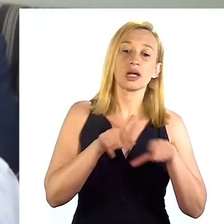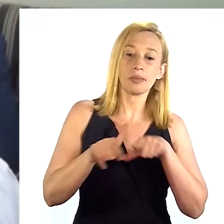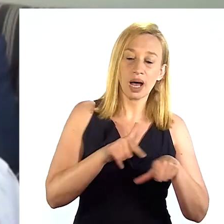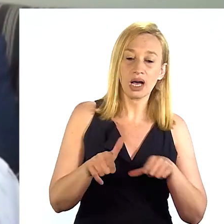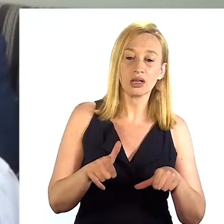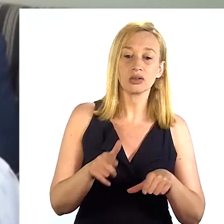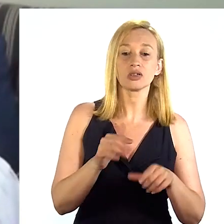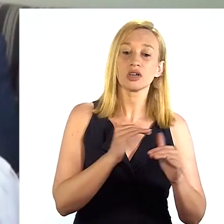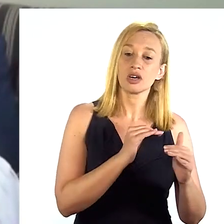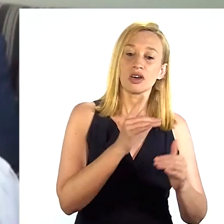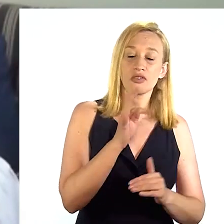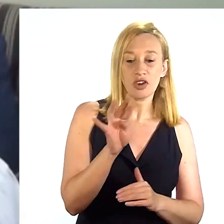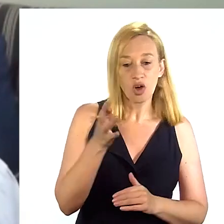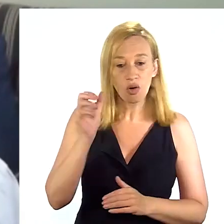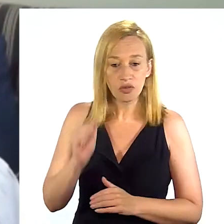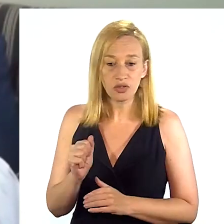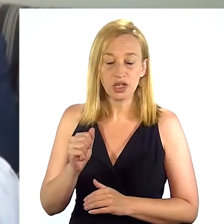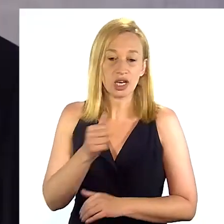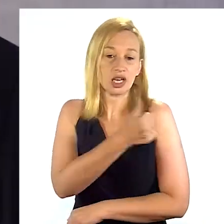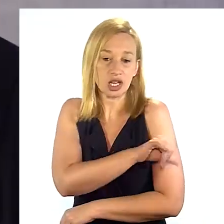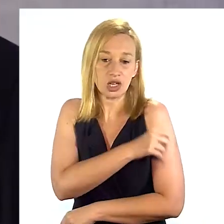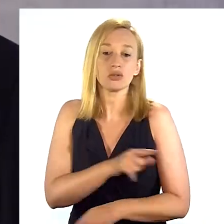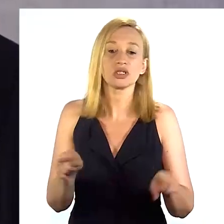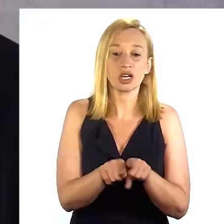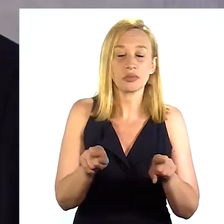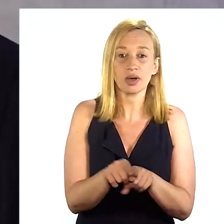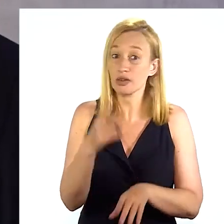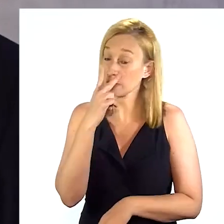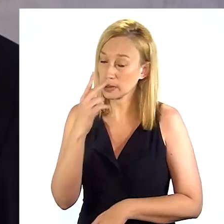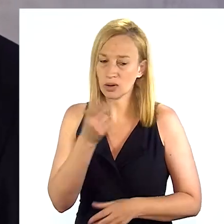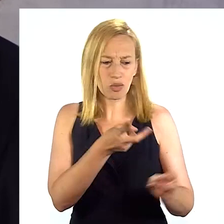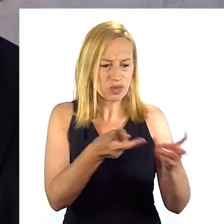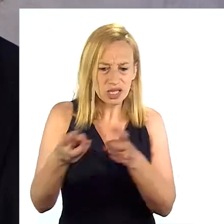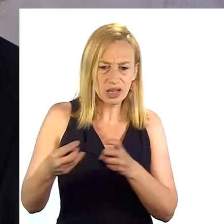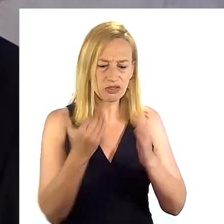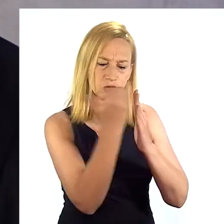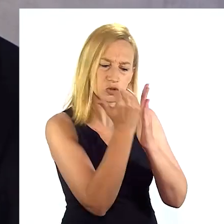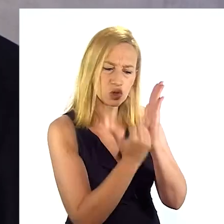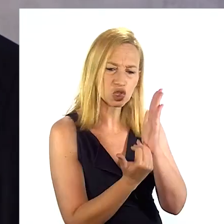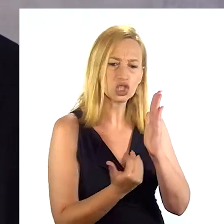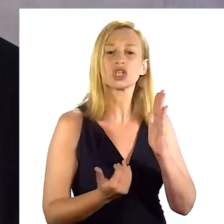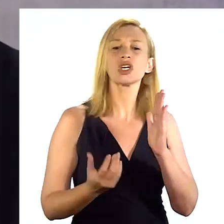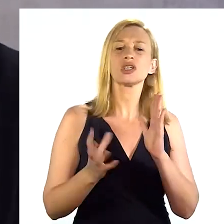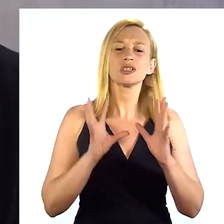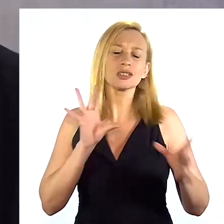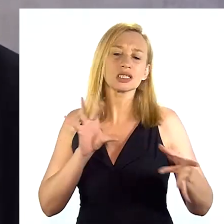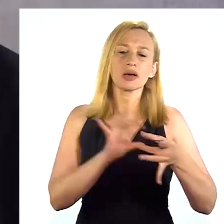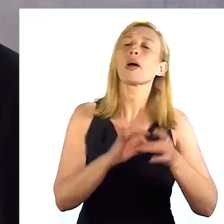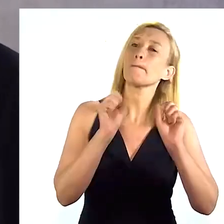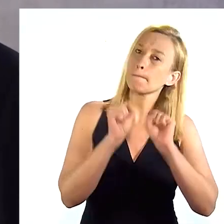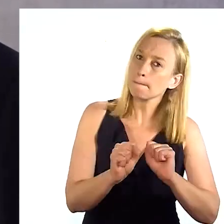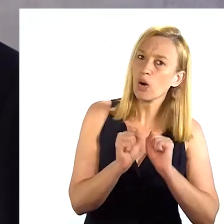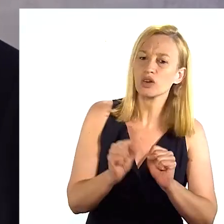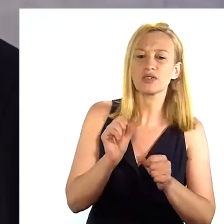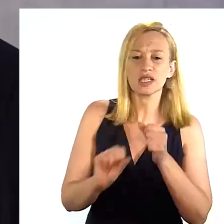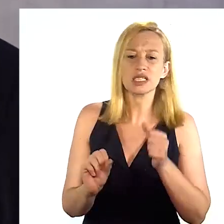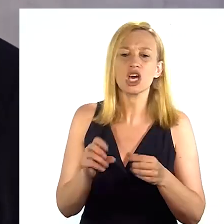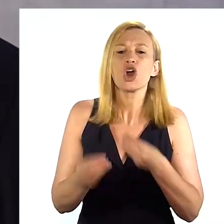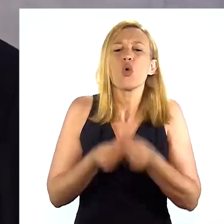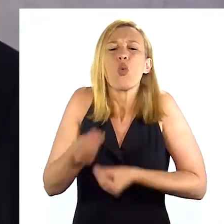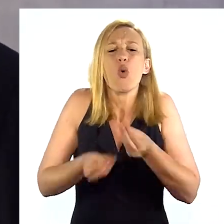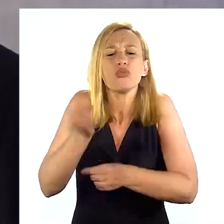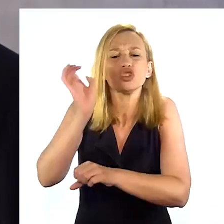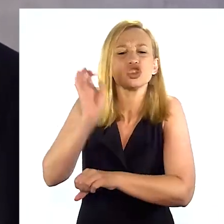para a ferrovia Rio-Vitória. Olhando para essa agenda de concessões, Renato, que tipo de encadeamento pode ser feito e